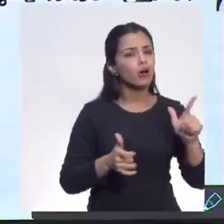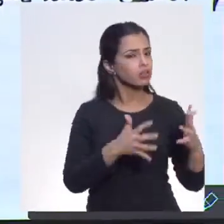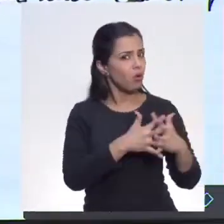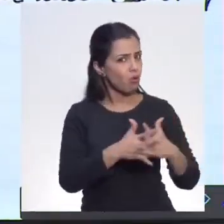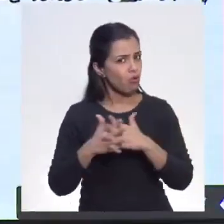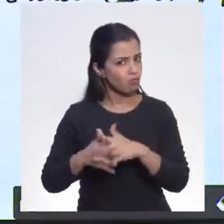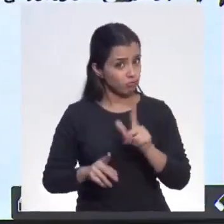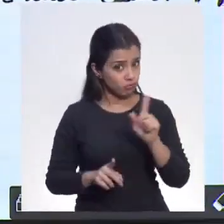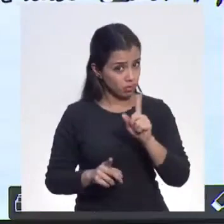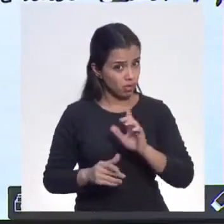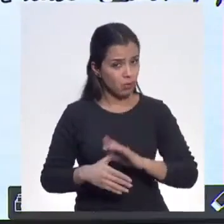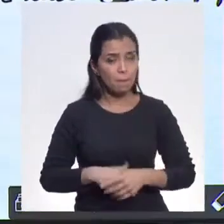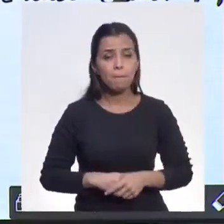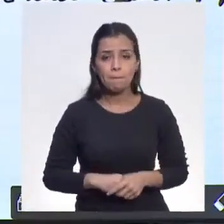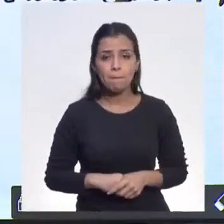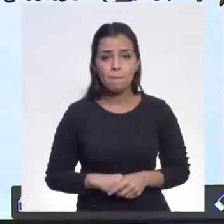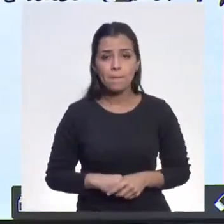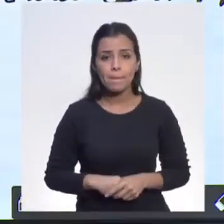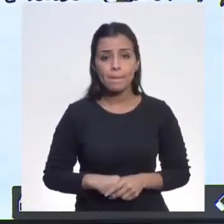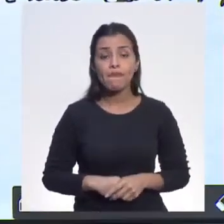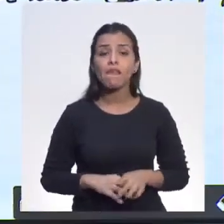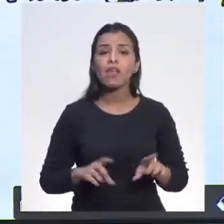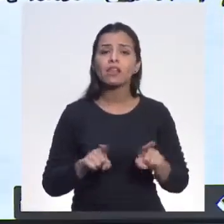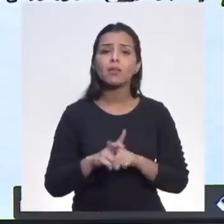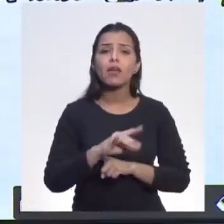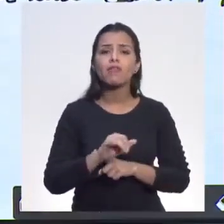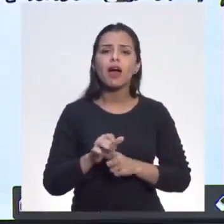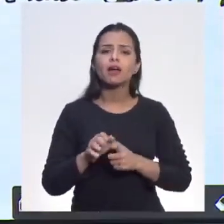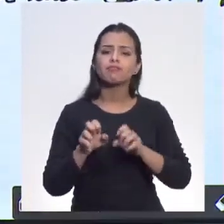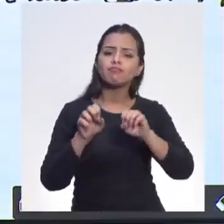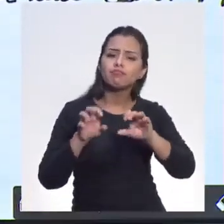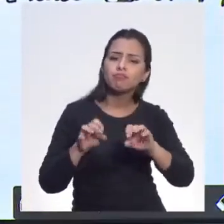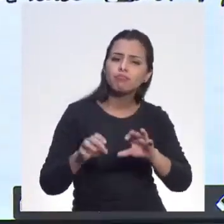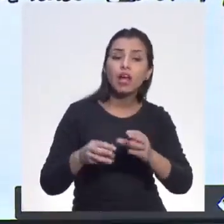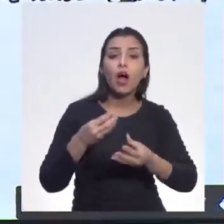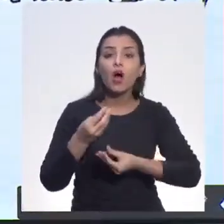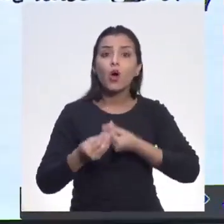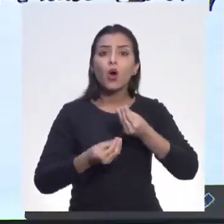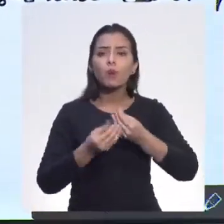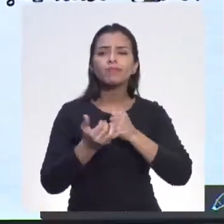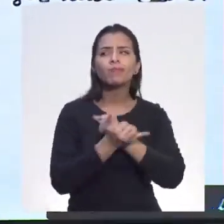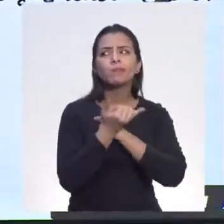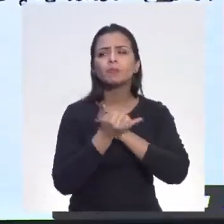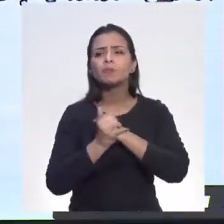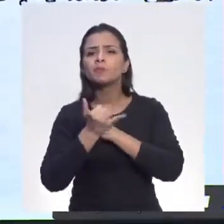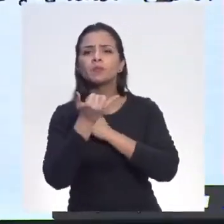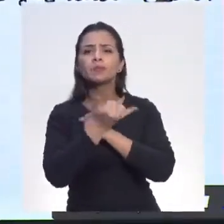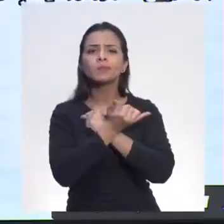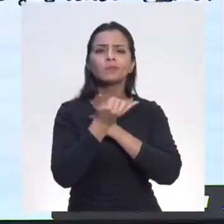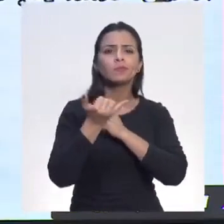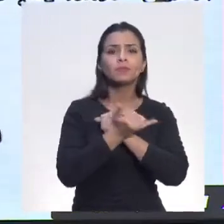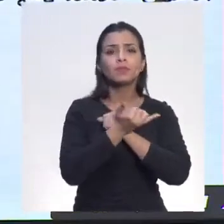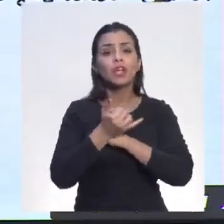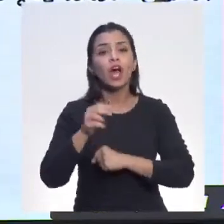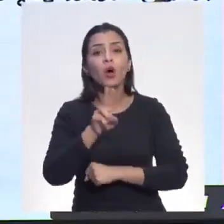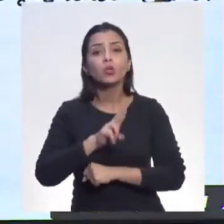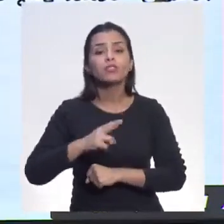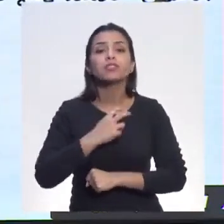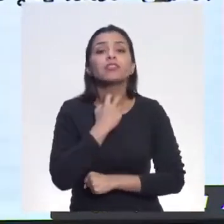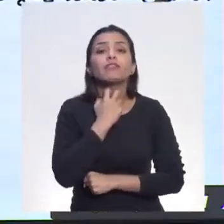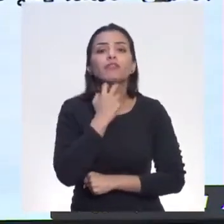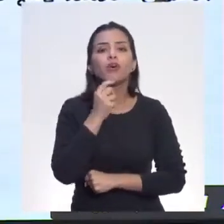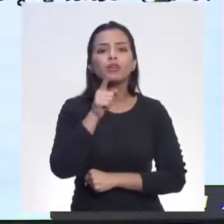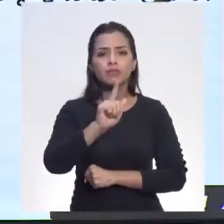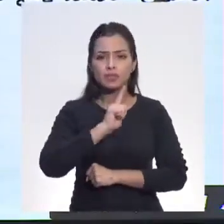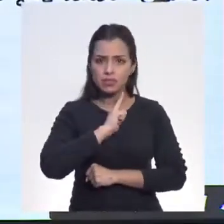confundam, né? E aí ele vai te ensinar as melhores técnicas de como você pode utilizar, potencializar essa voz que você tem,